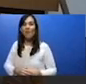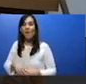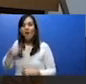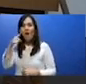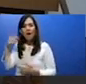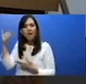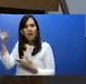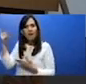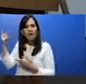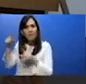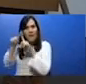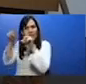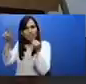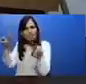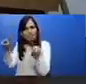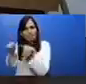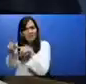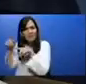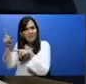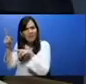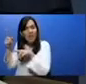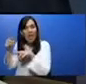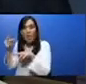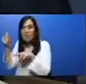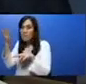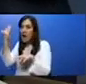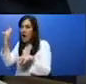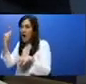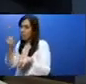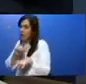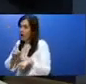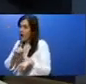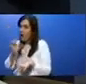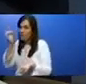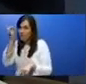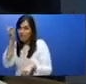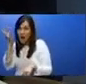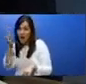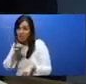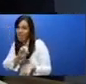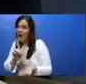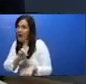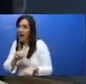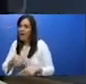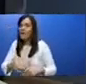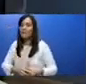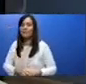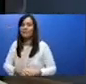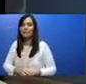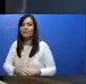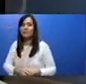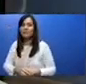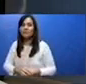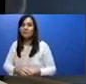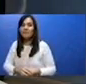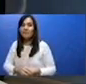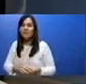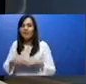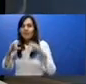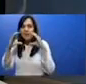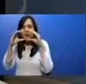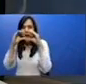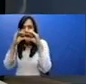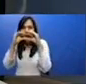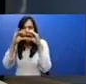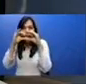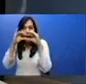Na página 7. Nem sempre foi assim, com essa facilidade dos tempos de hoje. Quando as máquinas